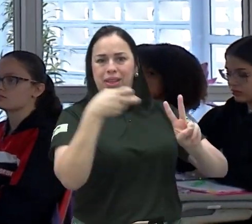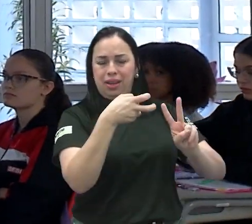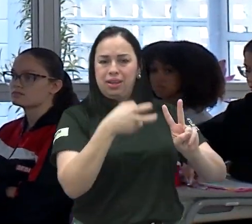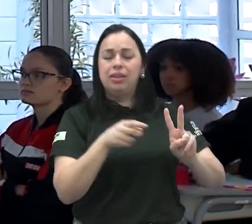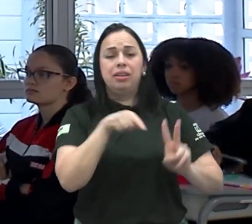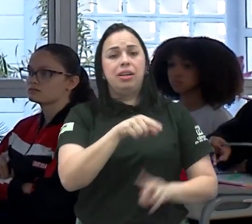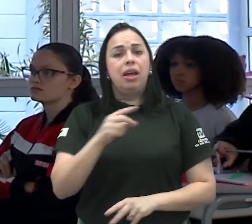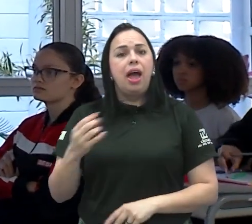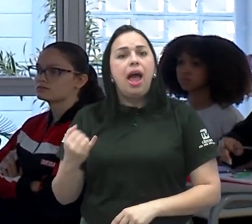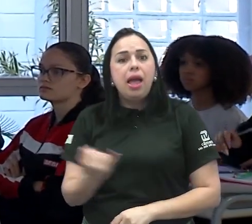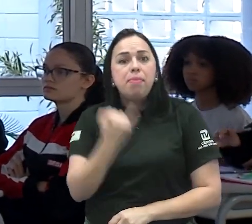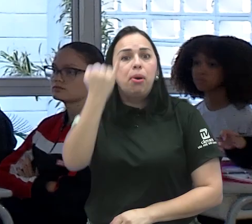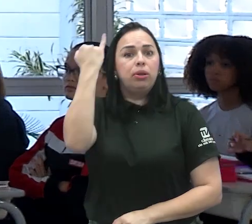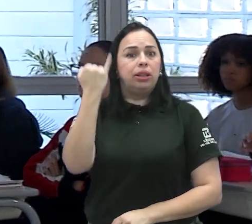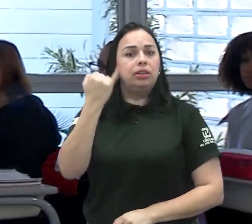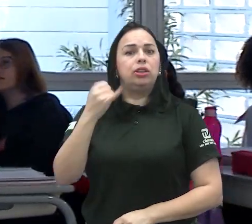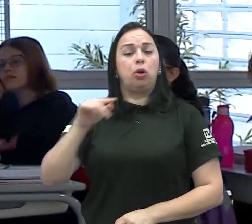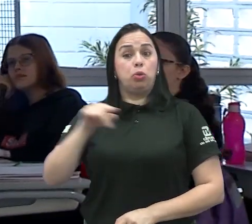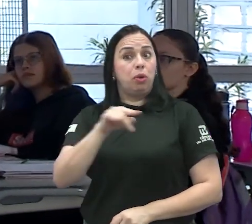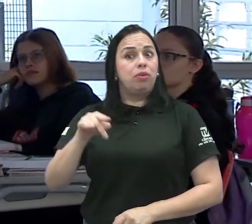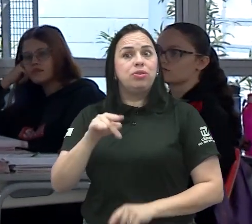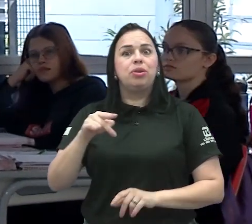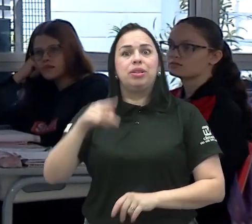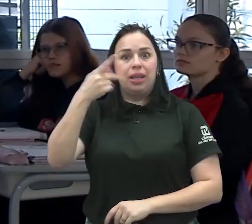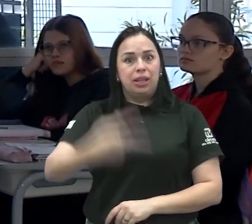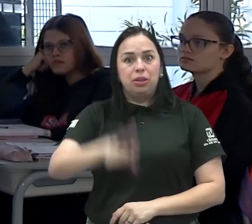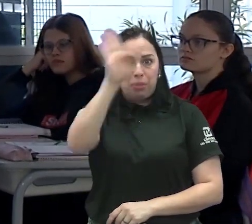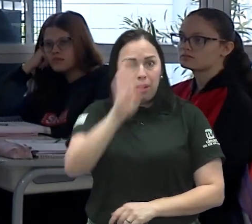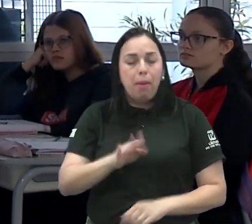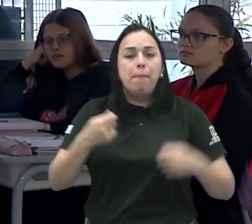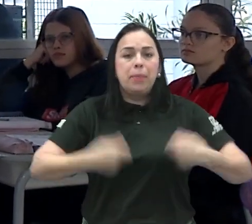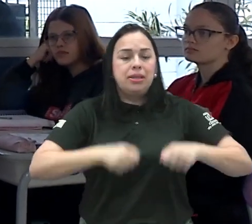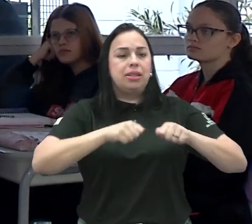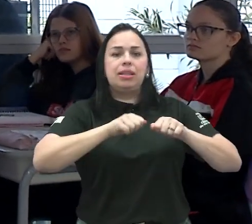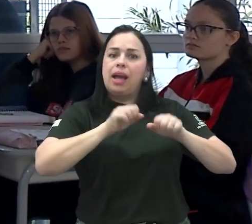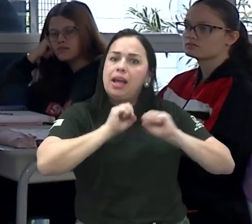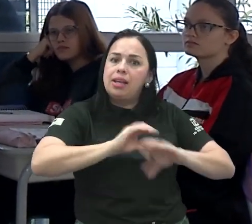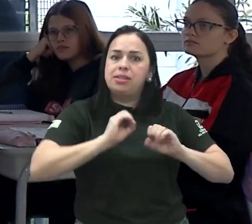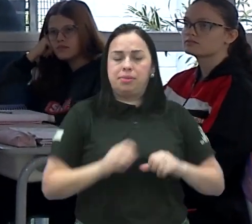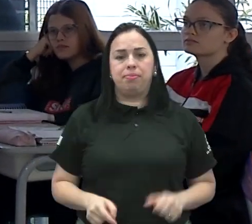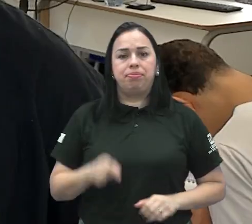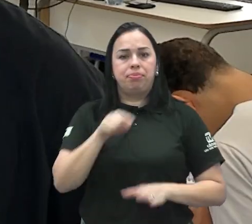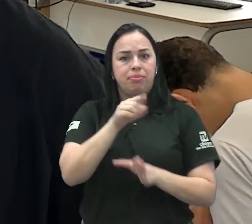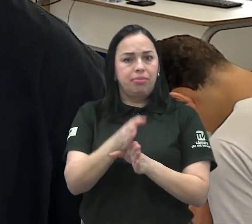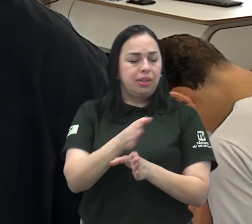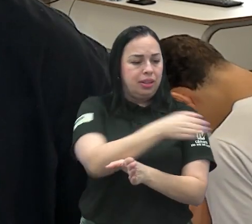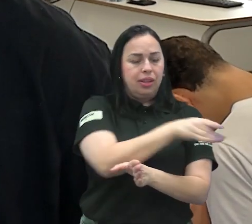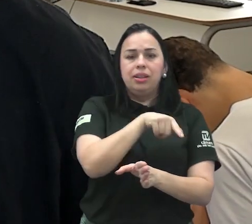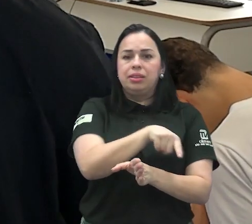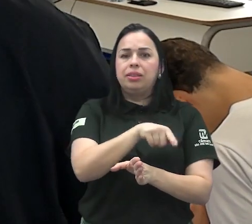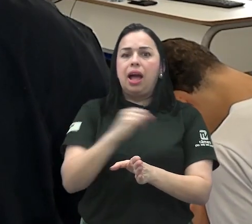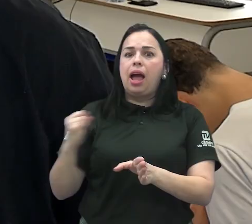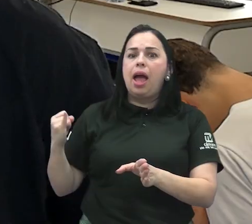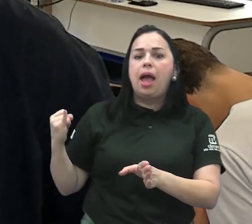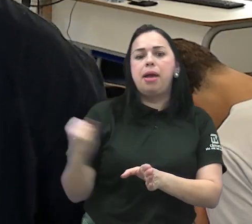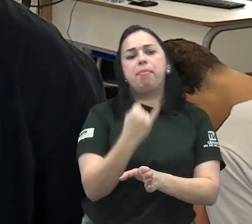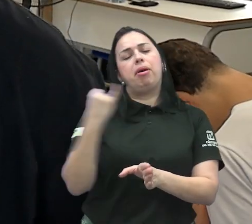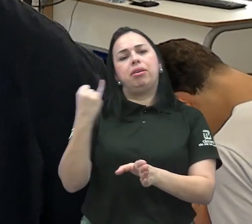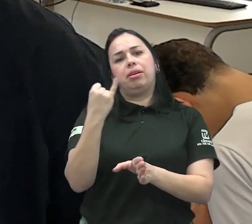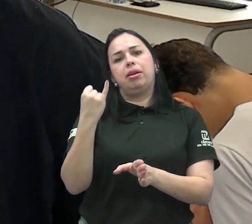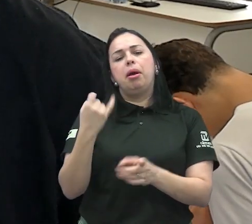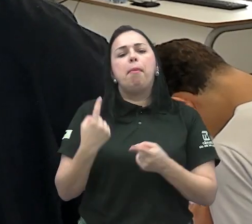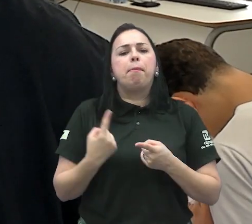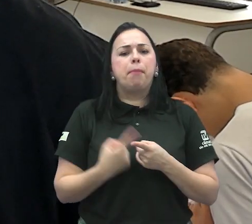dos povos originários e colonizados, é uma missão dos educadores de todo o país. Pensar a decolonialidade como um